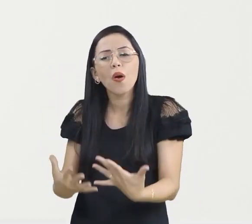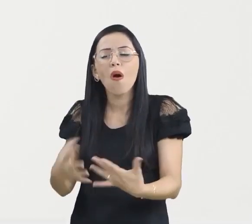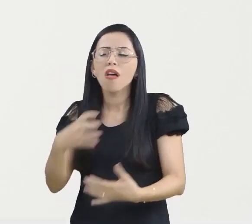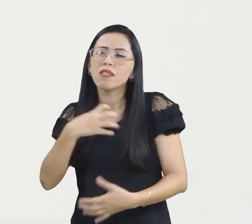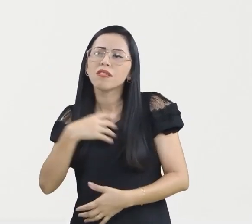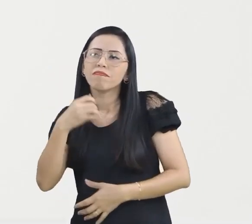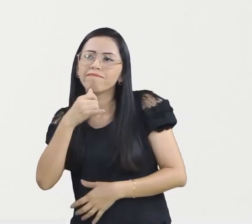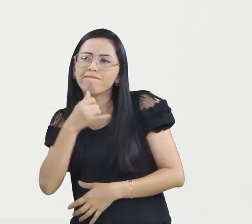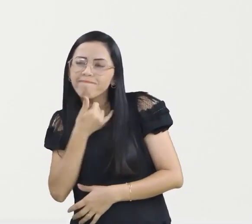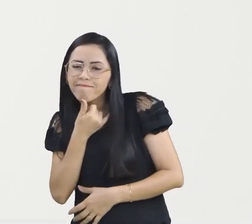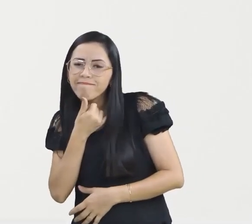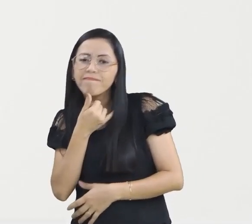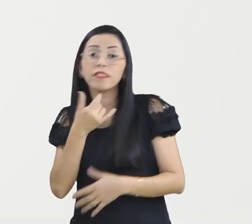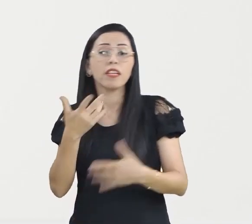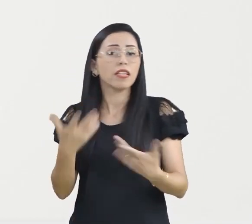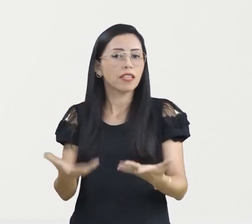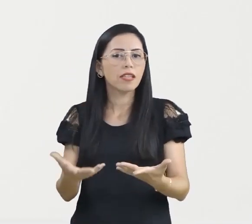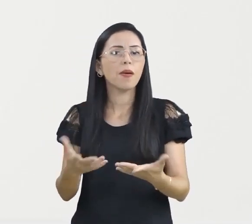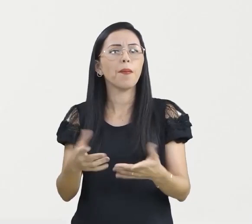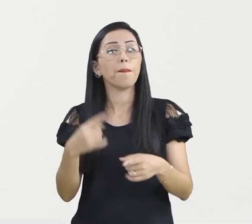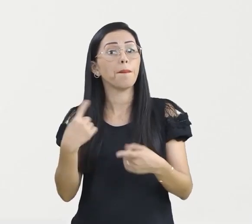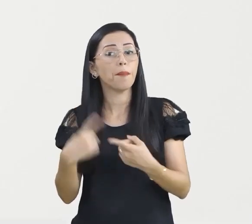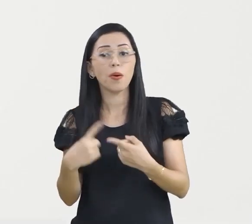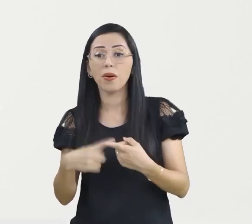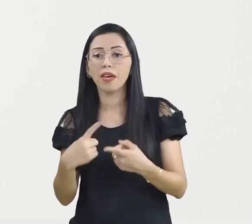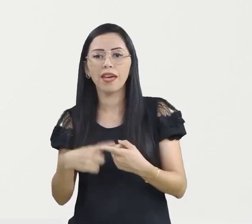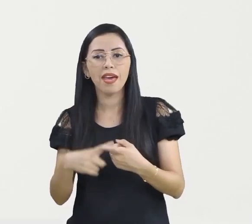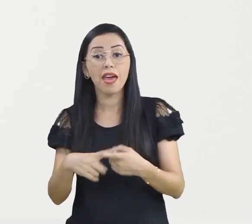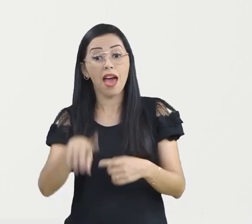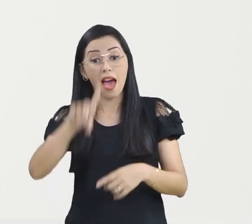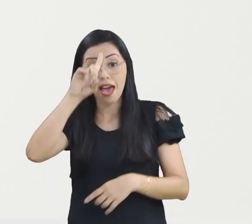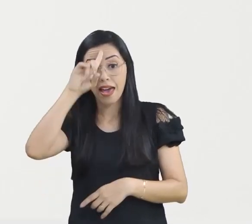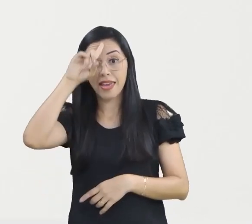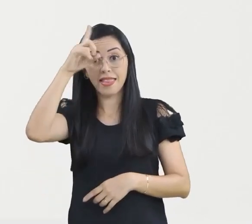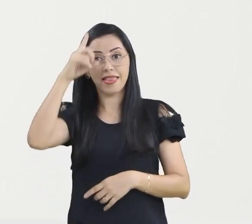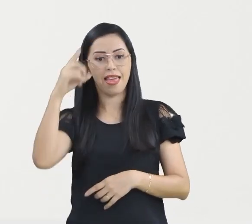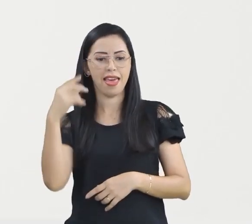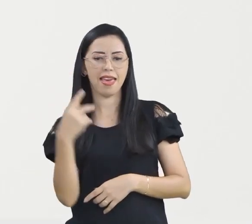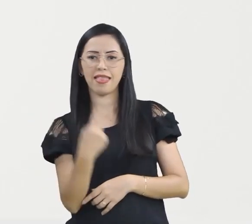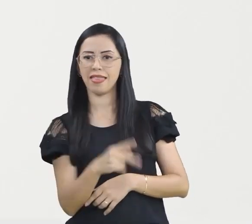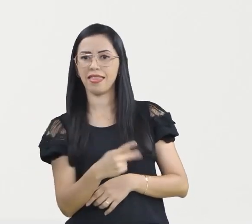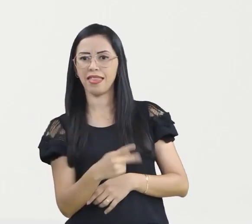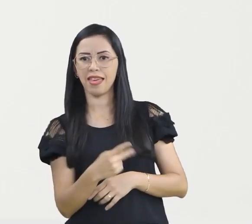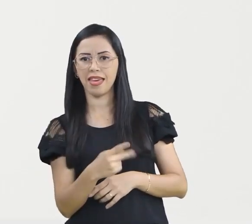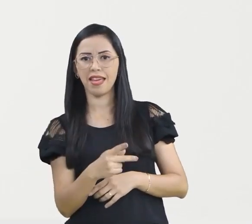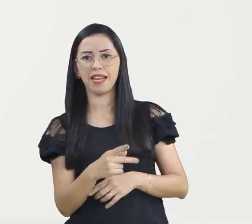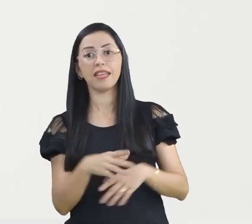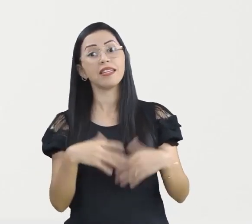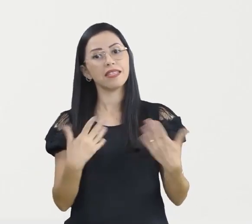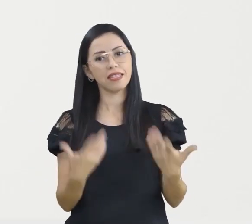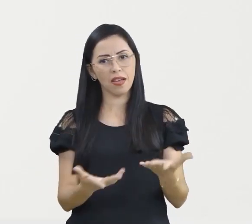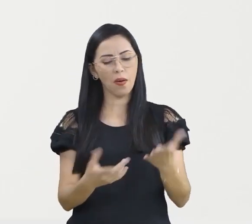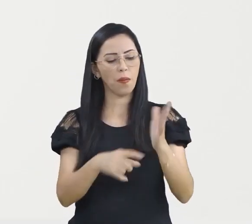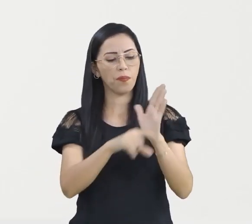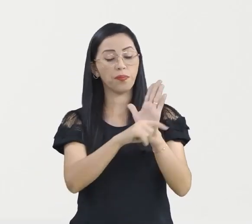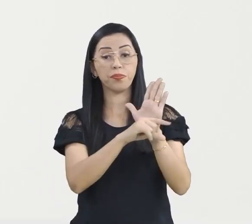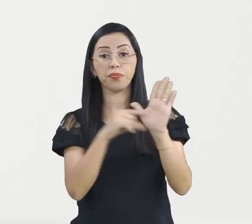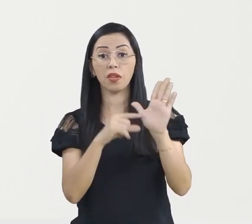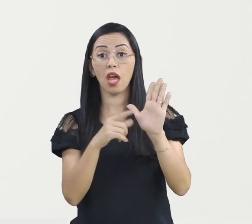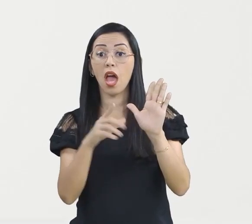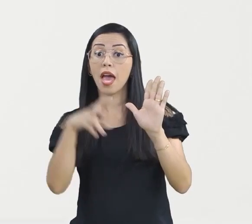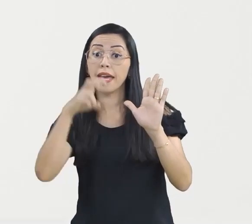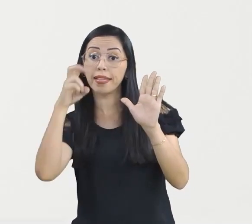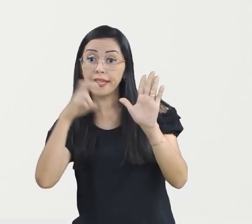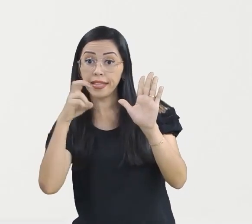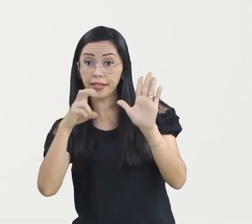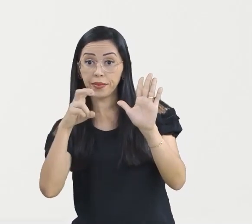é o assunto do quinto parágrafo, ou seja, é a ideia que ele desenvolveu no quinto parágrafo. Então, ele teve a necessidade de mudar de parágrafo. E esse aqui é o quinto.